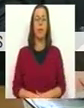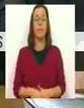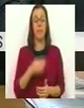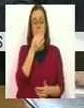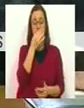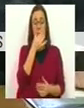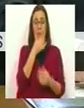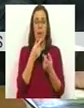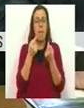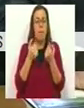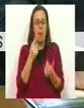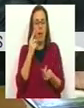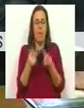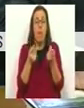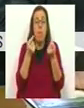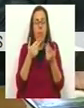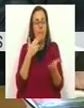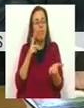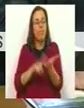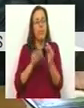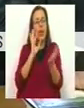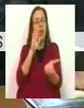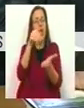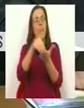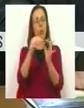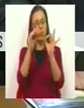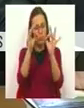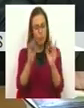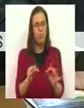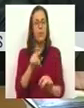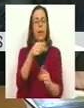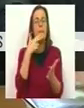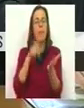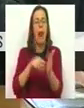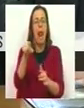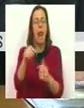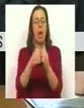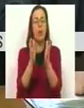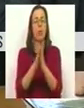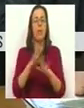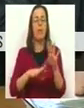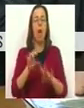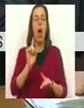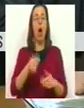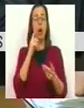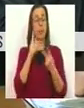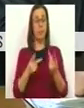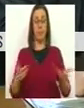E fazemos pouca avaliação, de facto, dos resultados efetivos no terreno de tudo aquilo que vamos